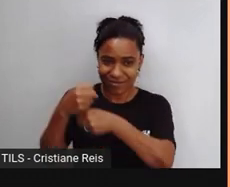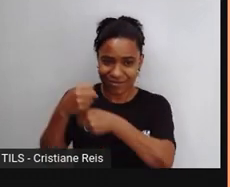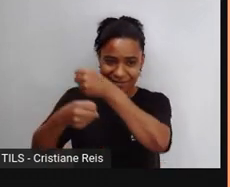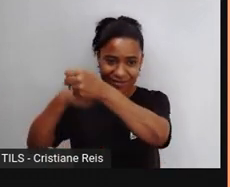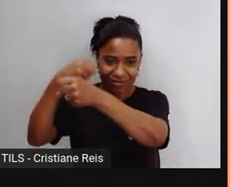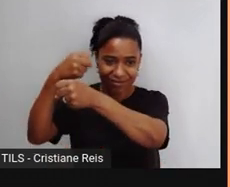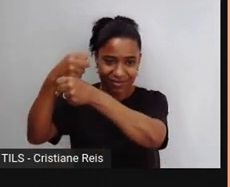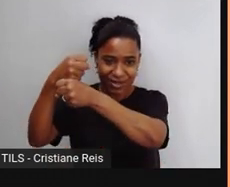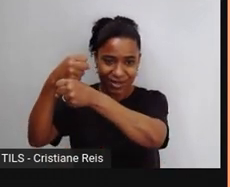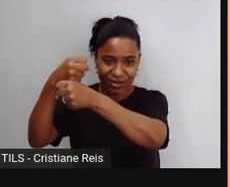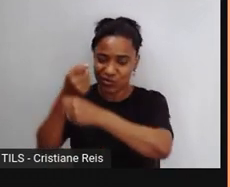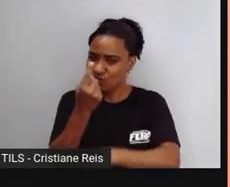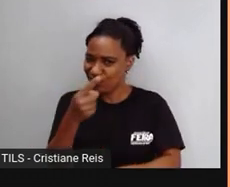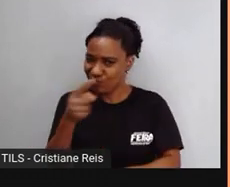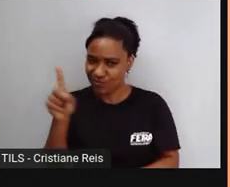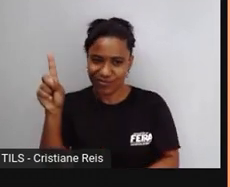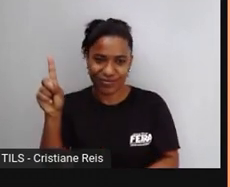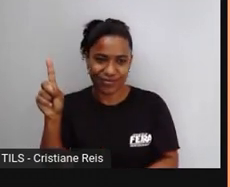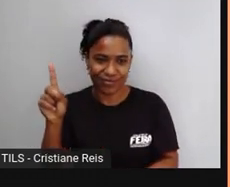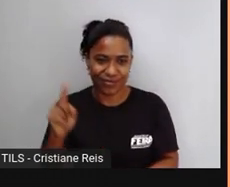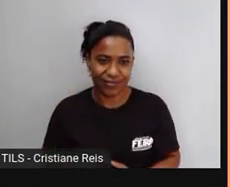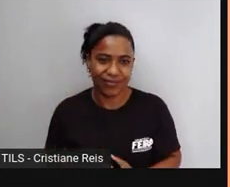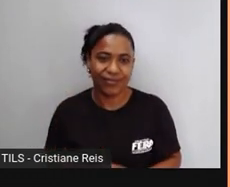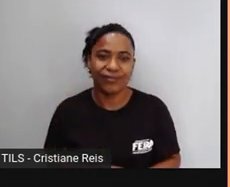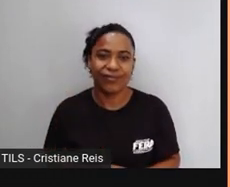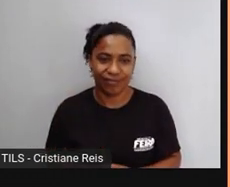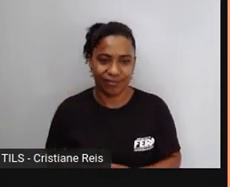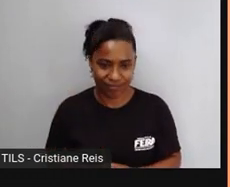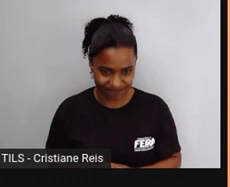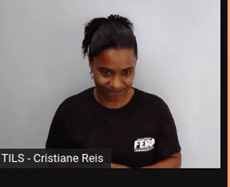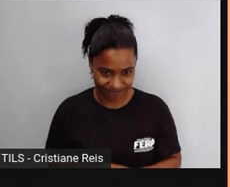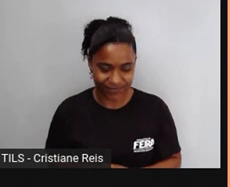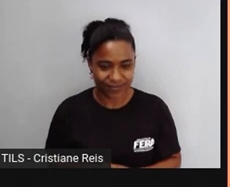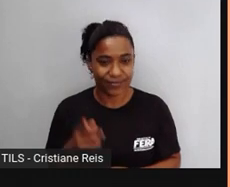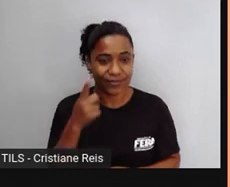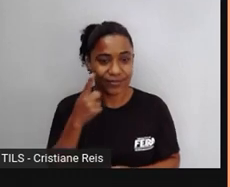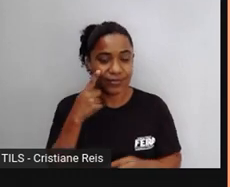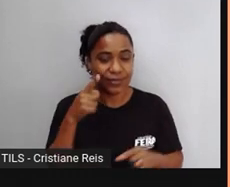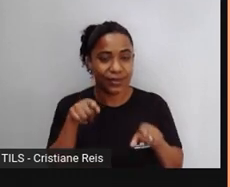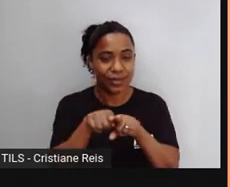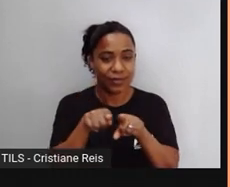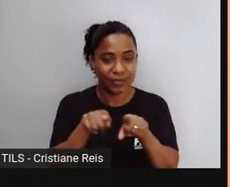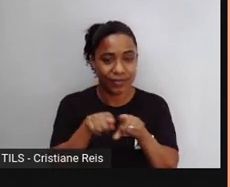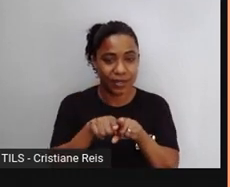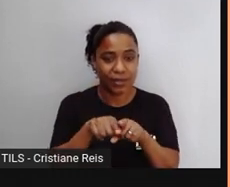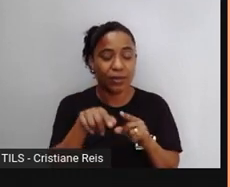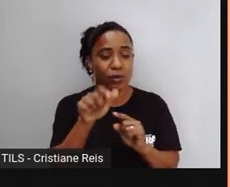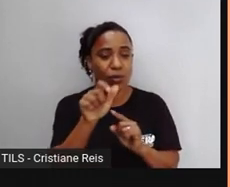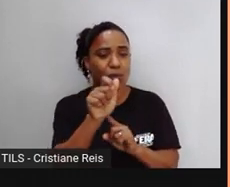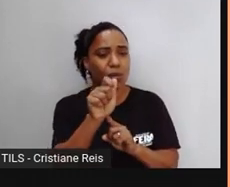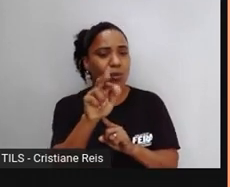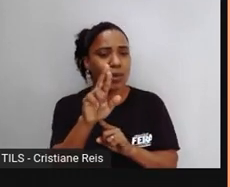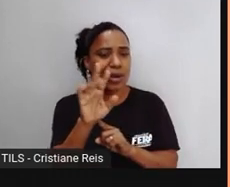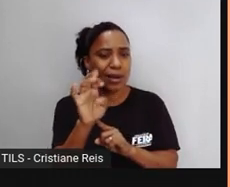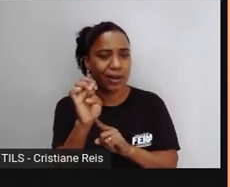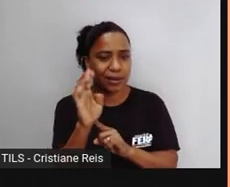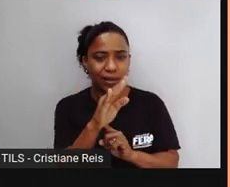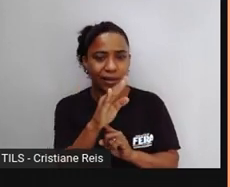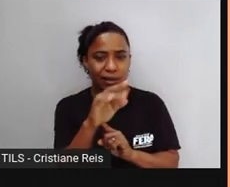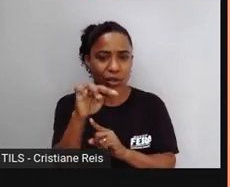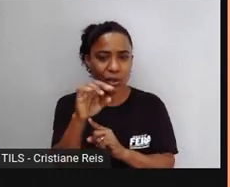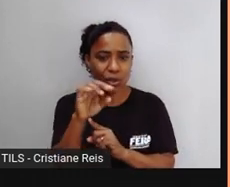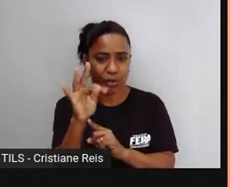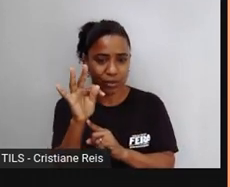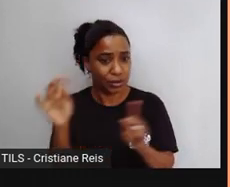are not, do verbo to be. E are not pode também ser utilizado na sua forma contrata,